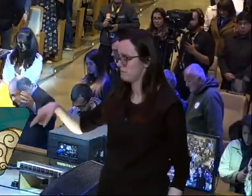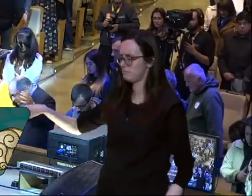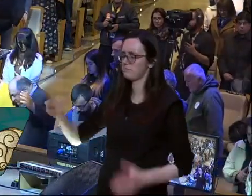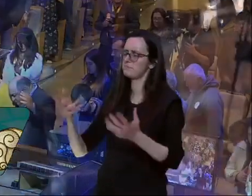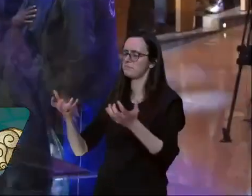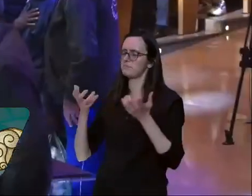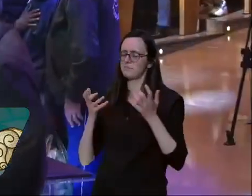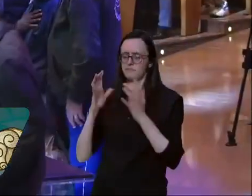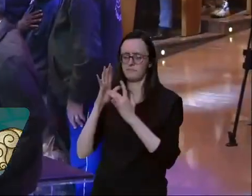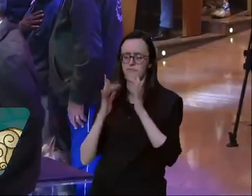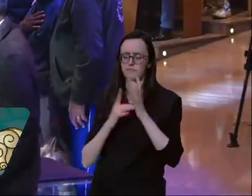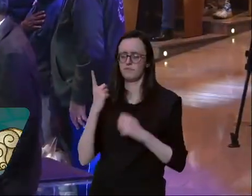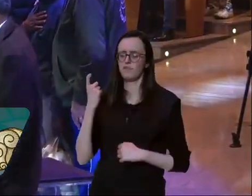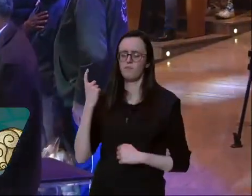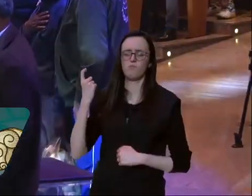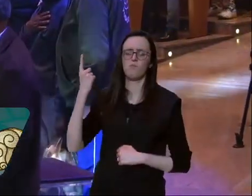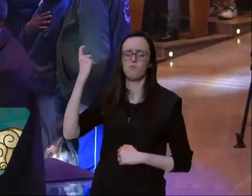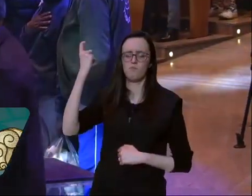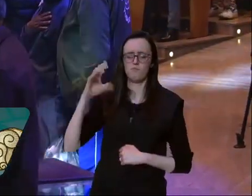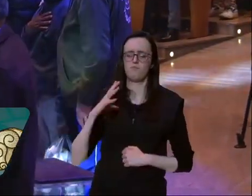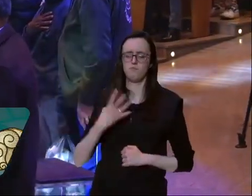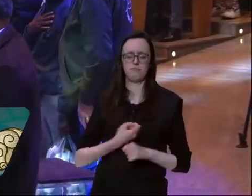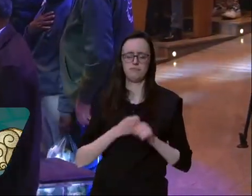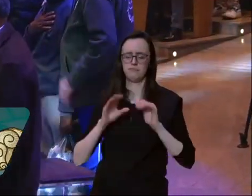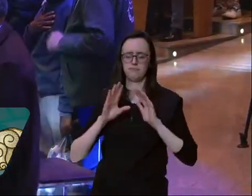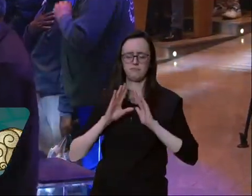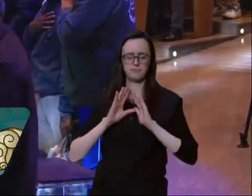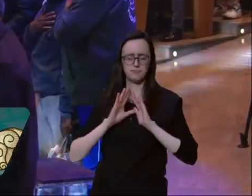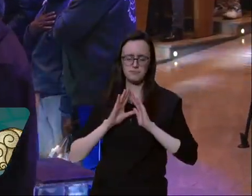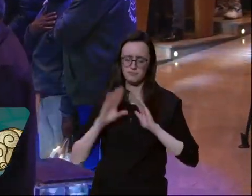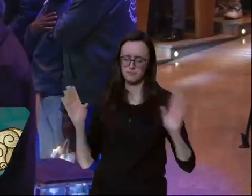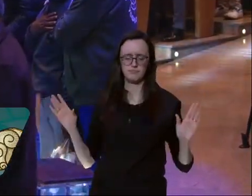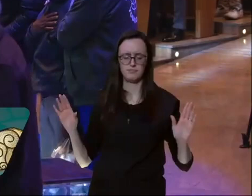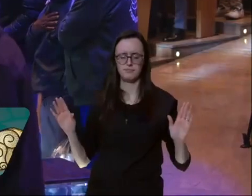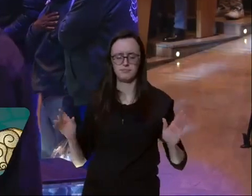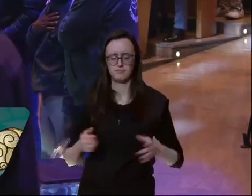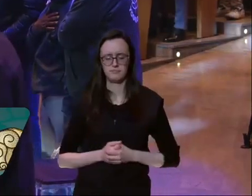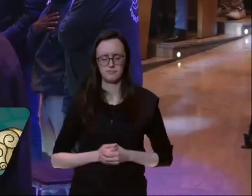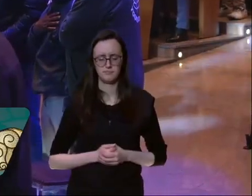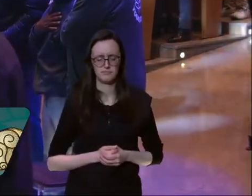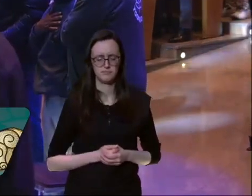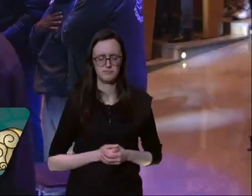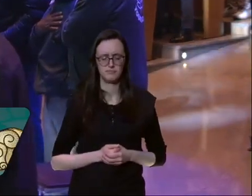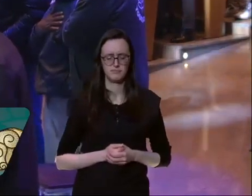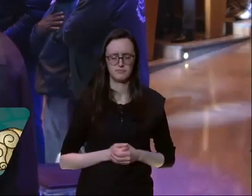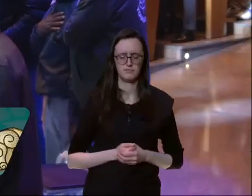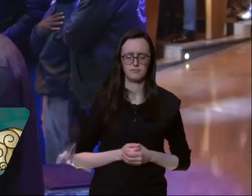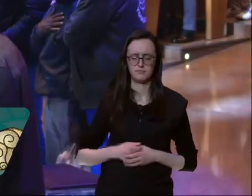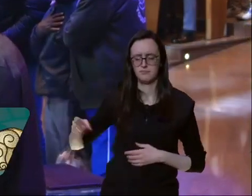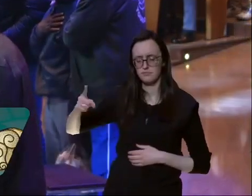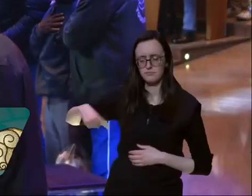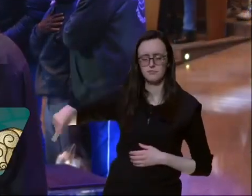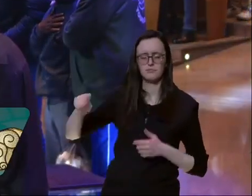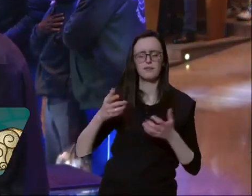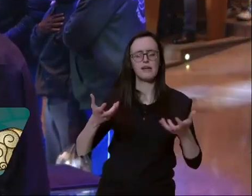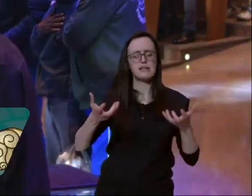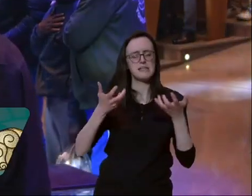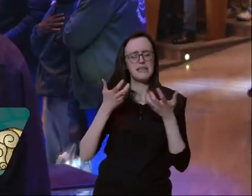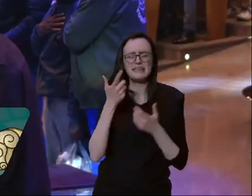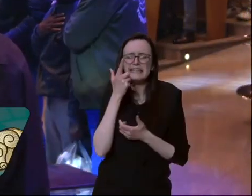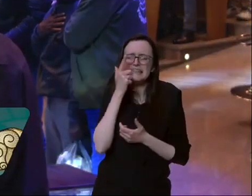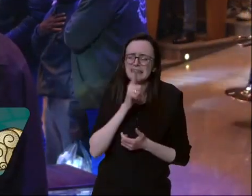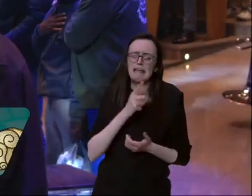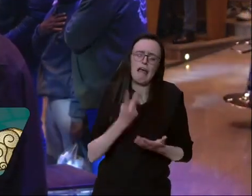recebem o Senhor como único e suficiente Salvador. Que estão dizendo que querem